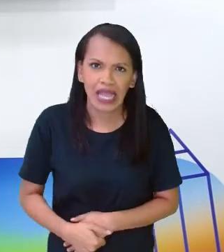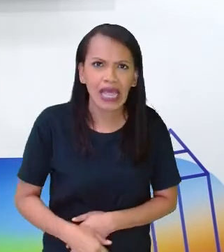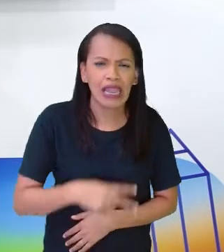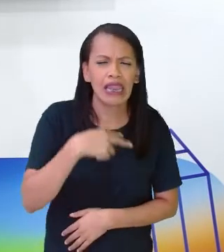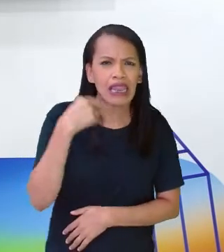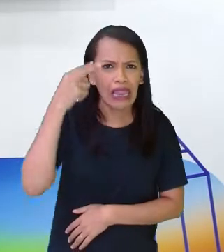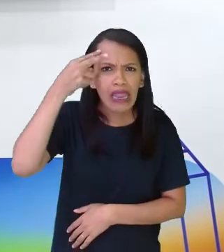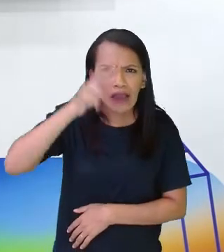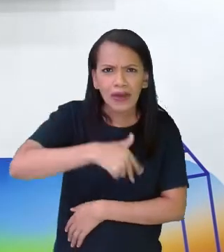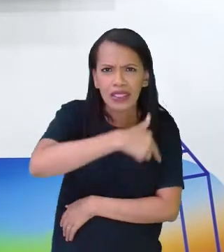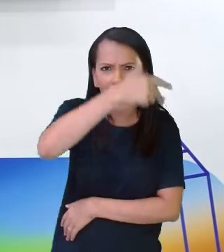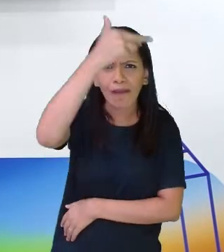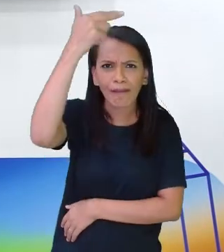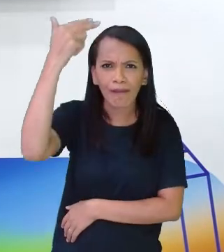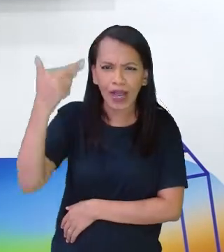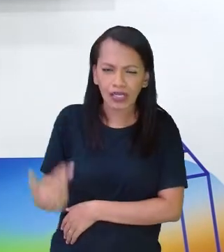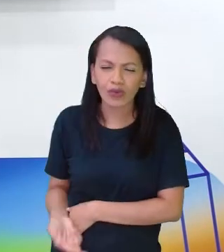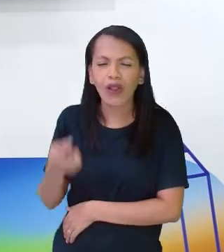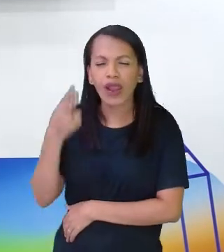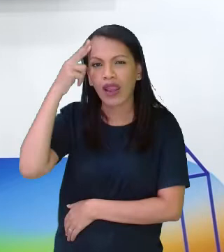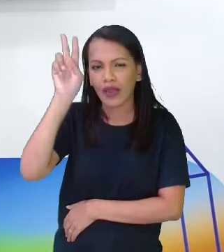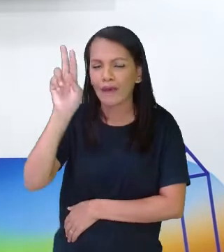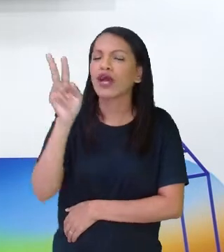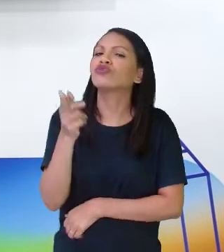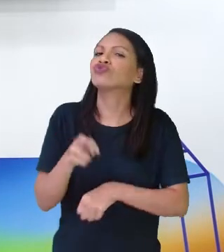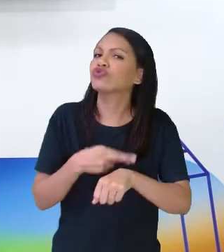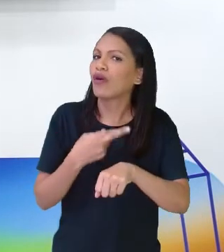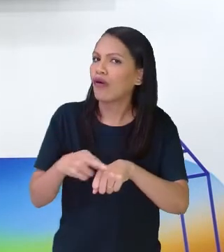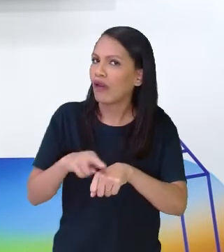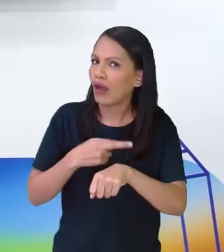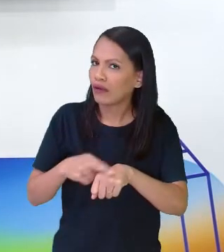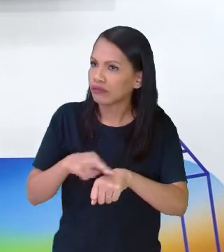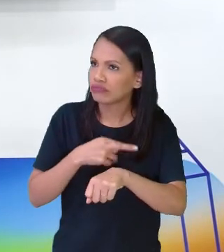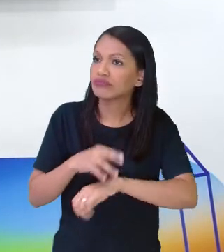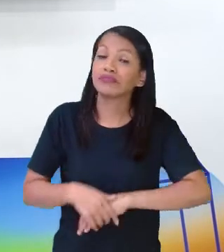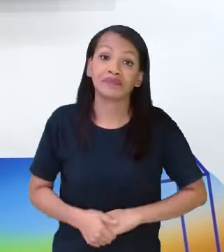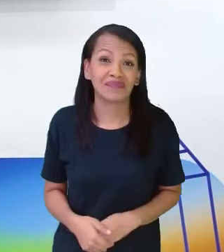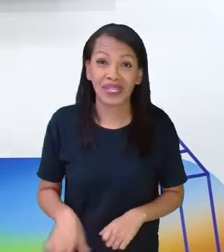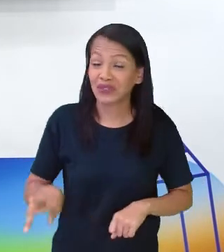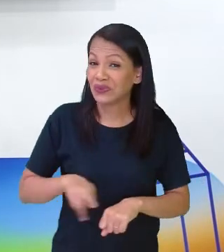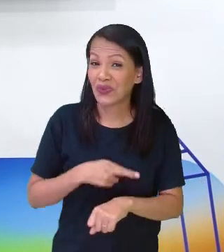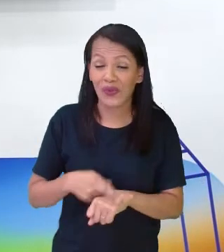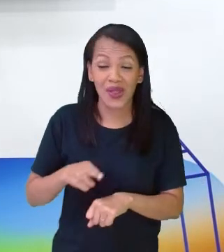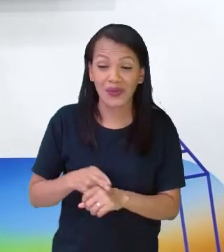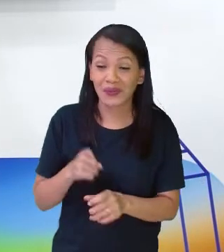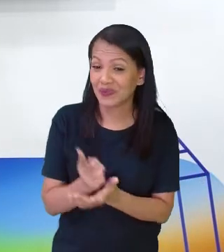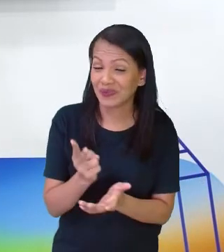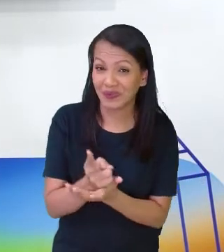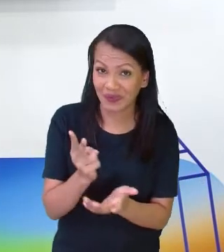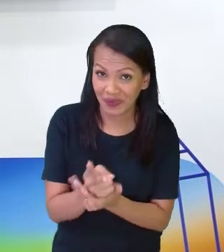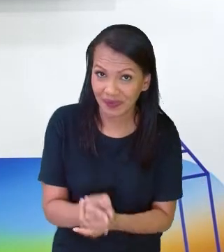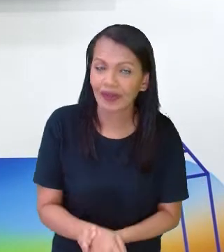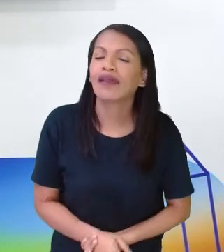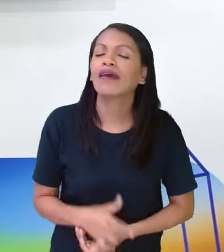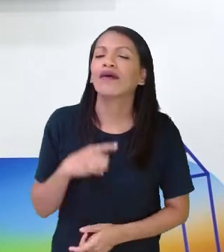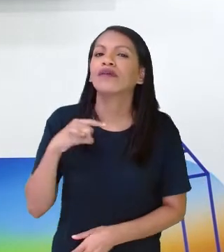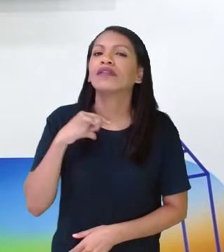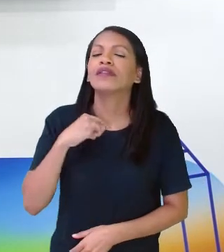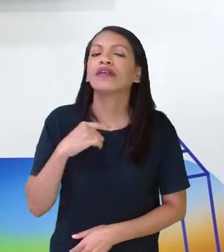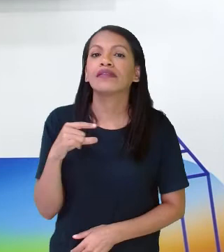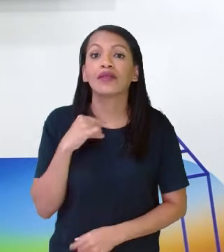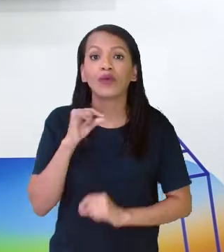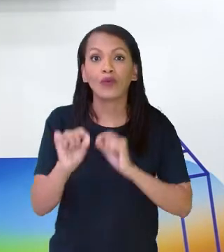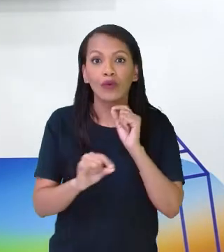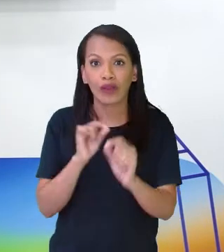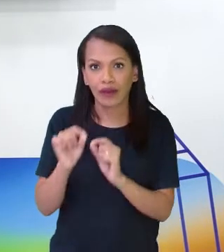né? Chocolate está lá presente. Em outros momentos do ano, o chocolate ele está ali. O chocolate tem um elemento